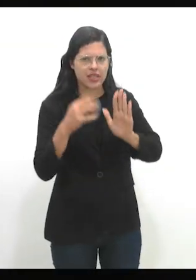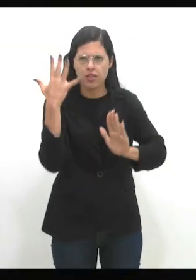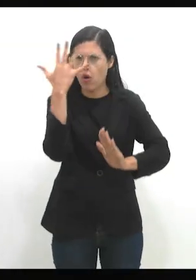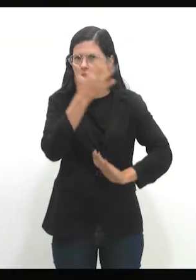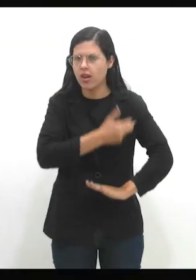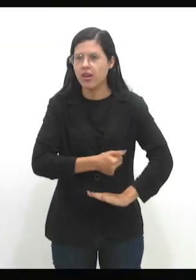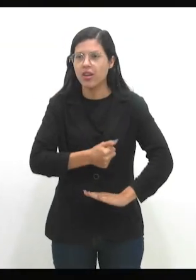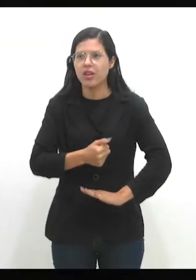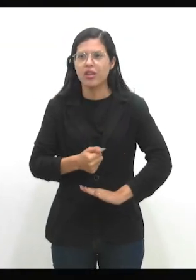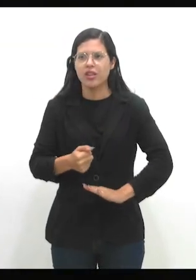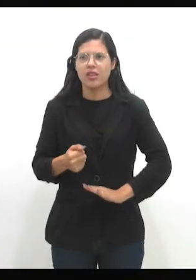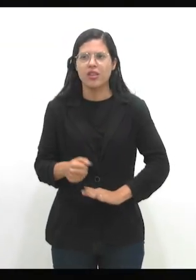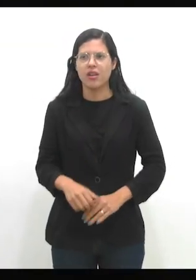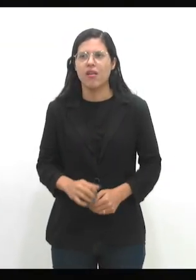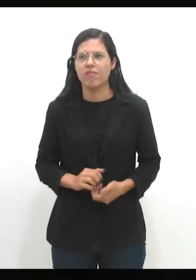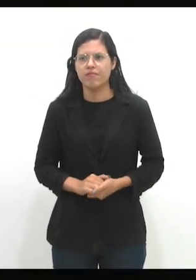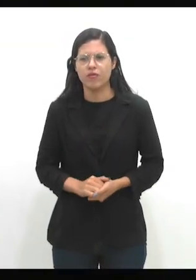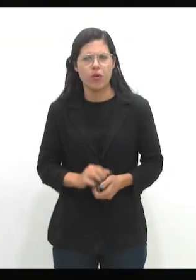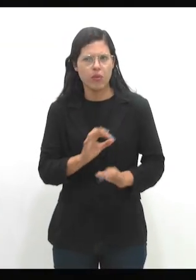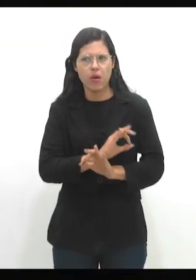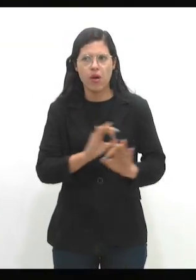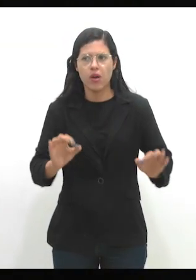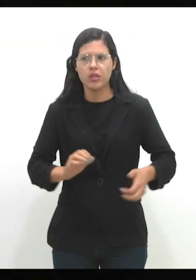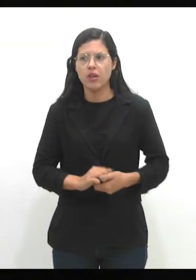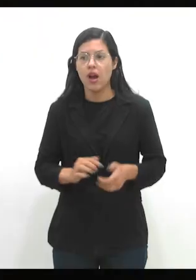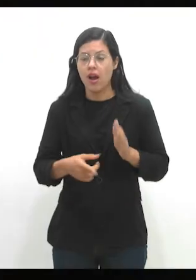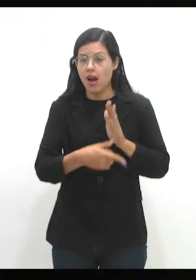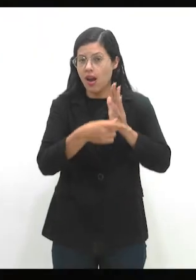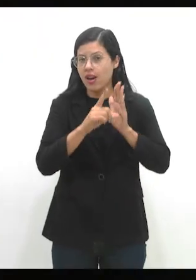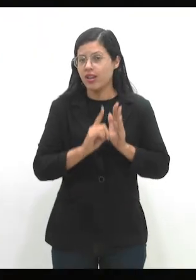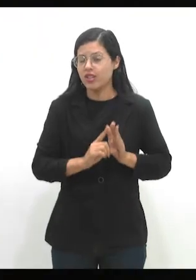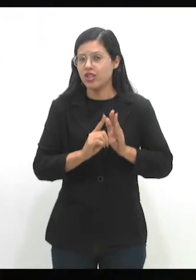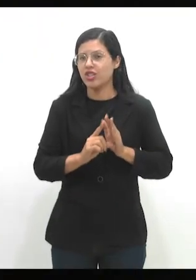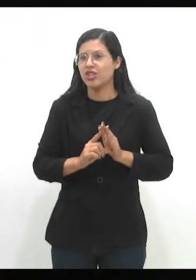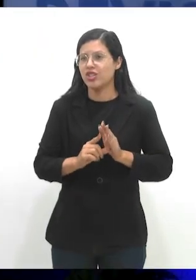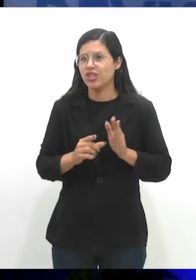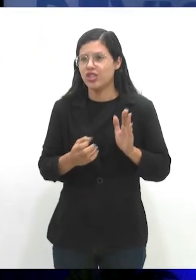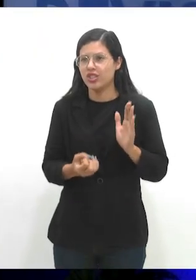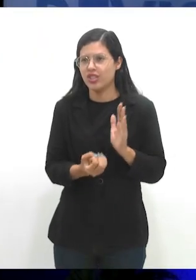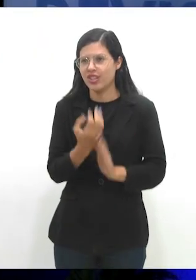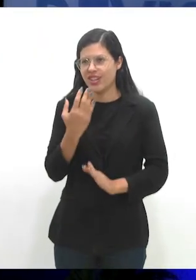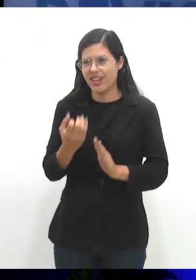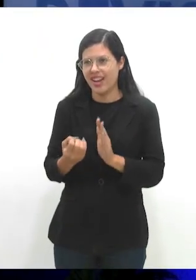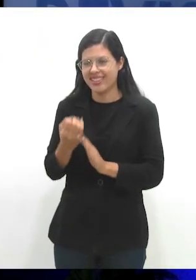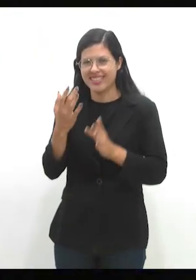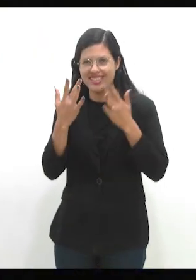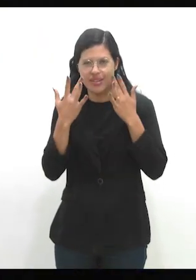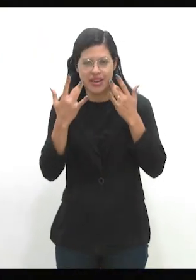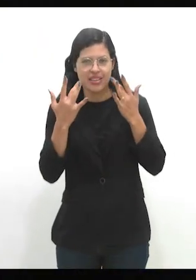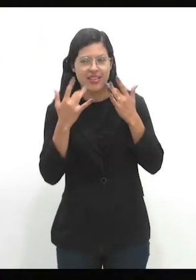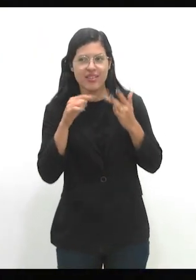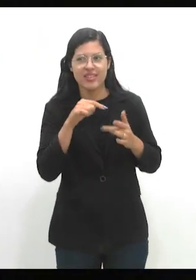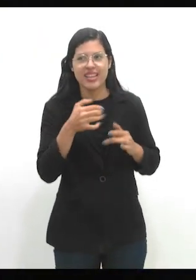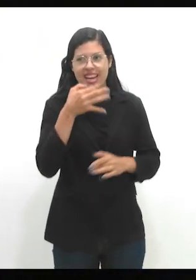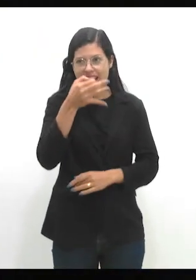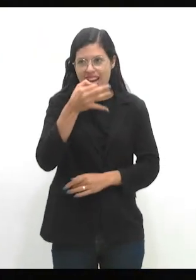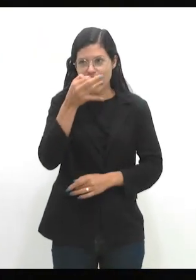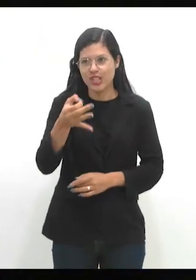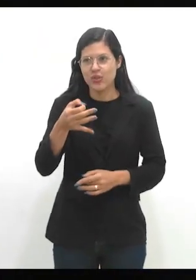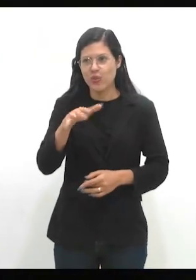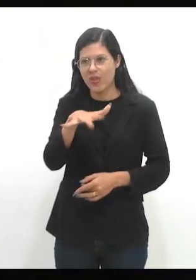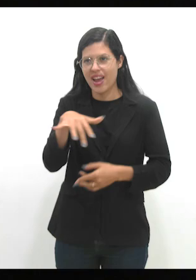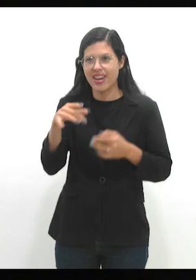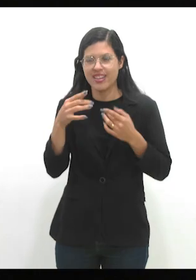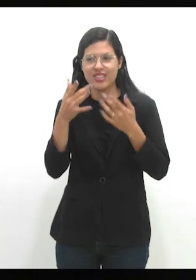uma dramaturgia muito feliz a sua. Mas você, antes de ser dramaturgo, vamos falar umas coisas aqui, você foi crítico de teatro e